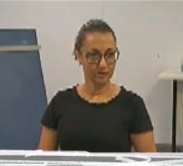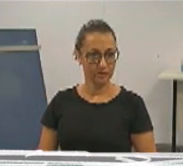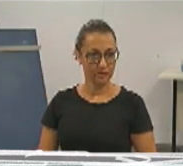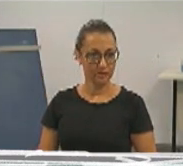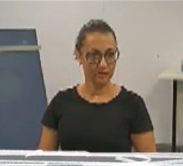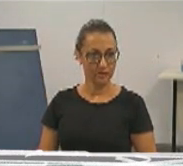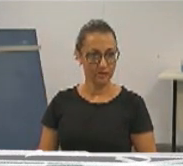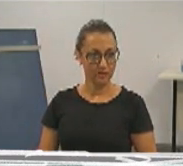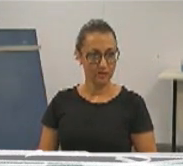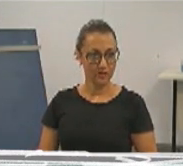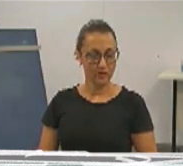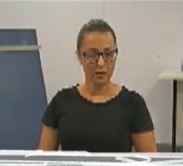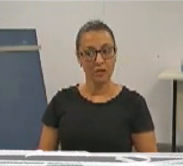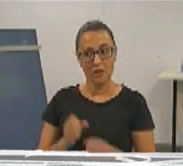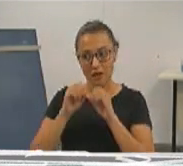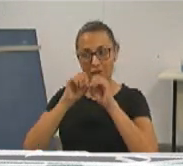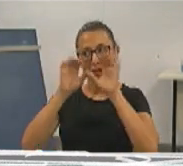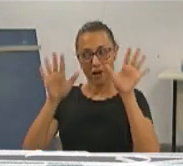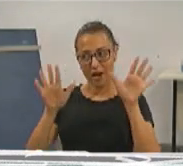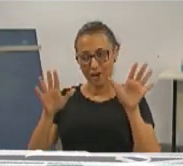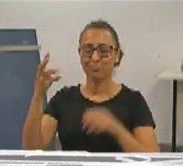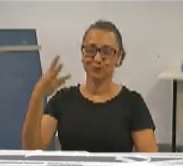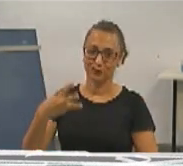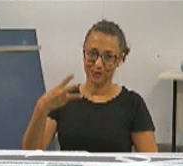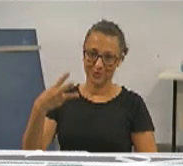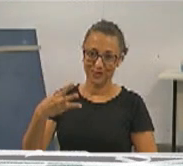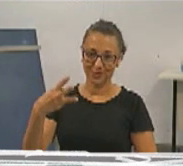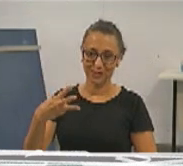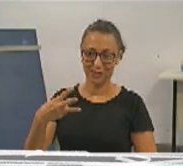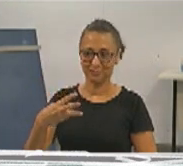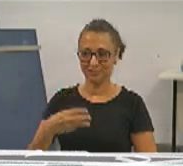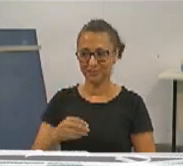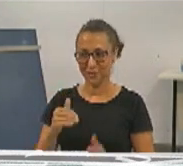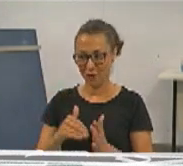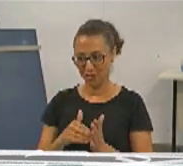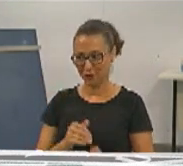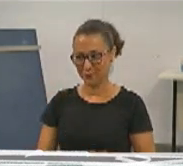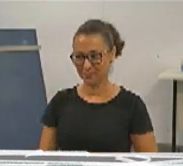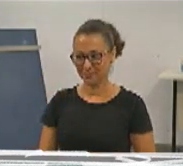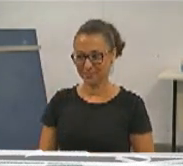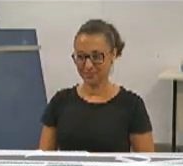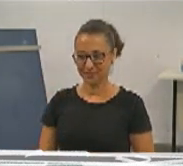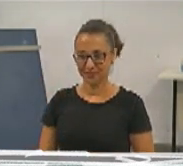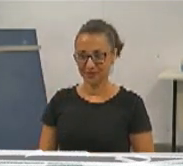E, obviamente, o terceiro é o número 1.